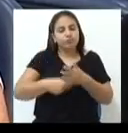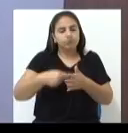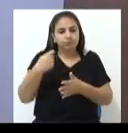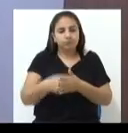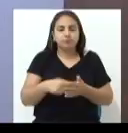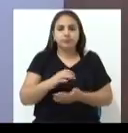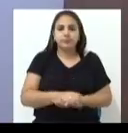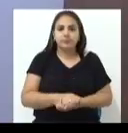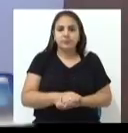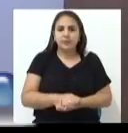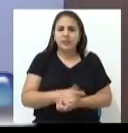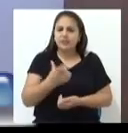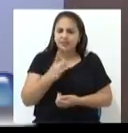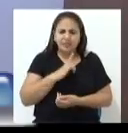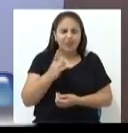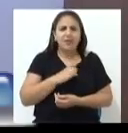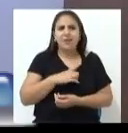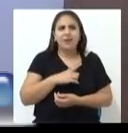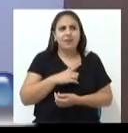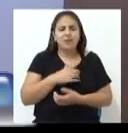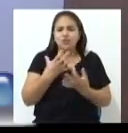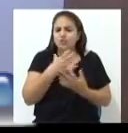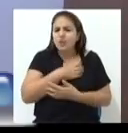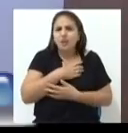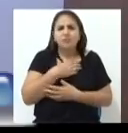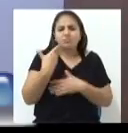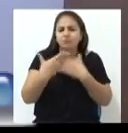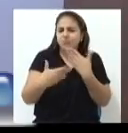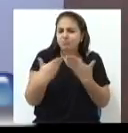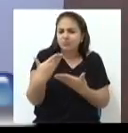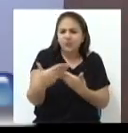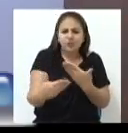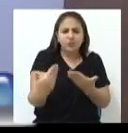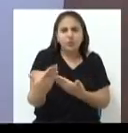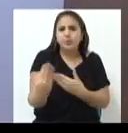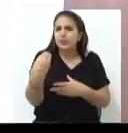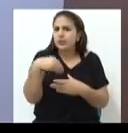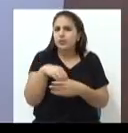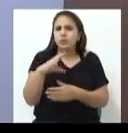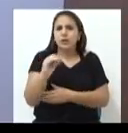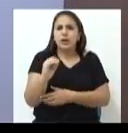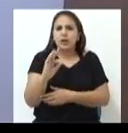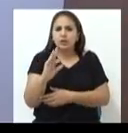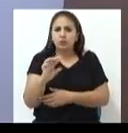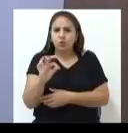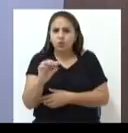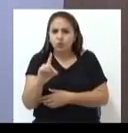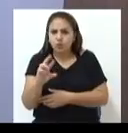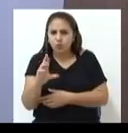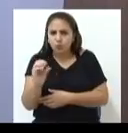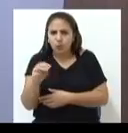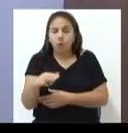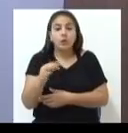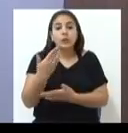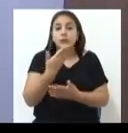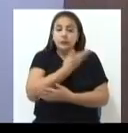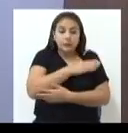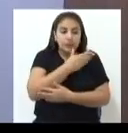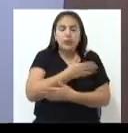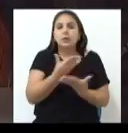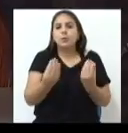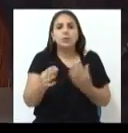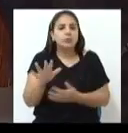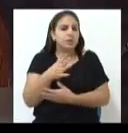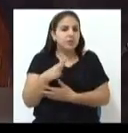esforço. Teve talento desde pequeno, né? Então, e foi desenvolvendo no nosso cartódromo ali. Treina bastante, mesmo hoje ele vai lá nos